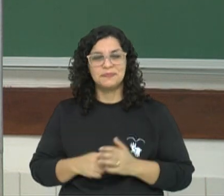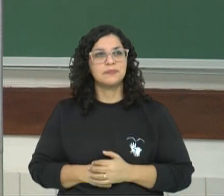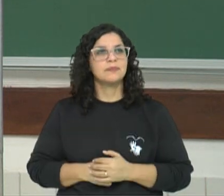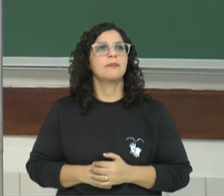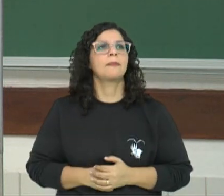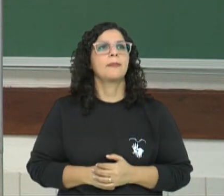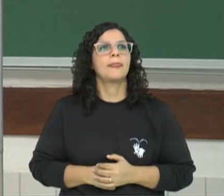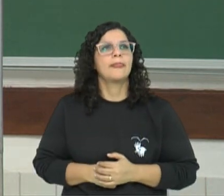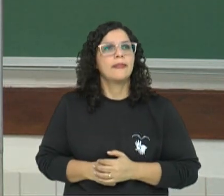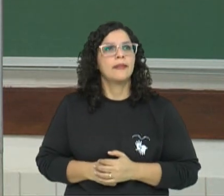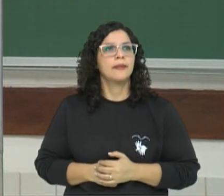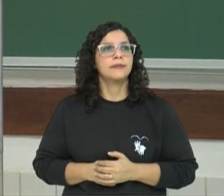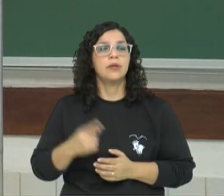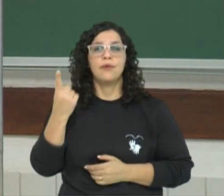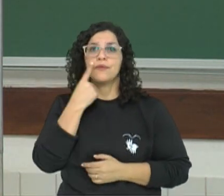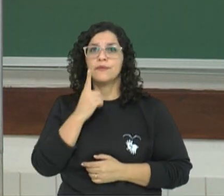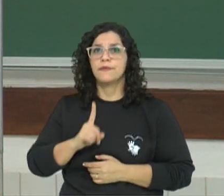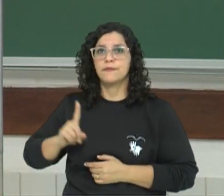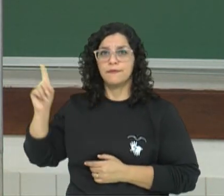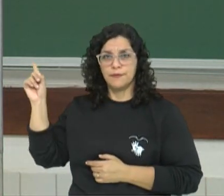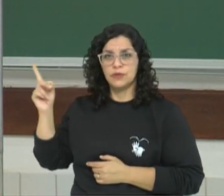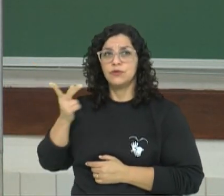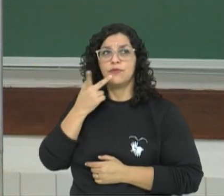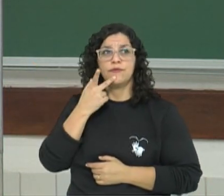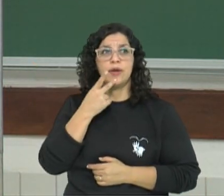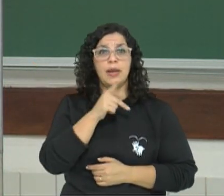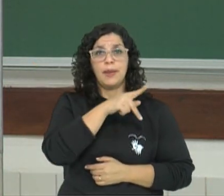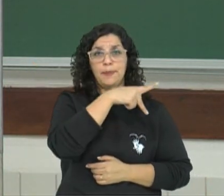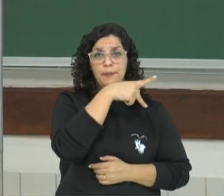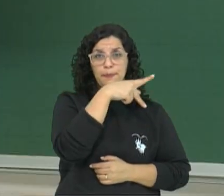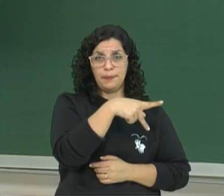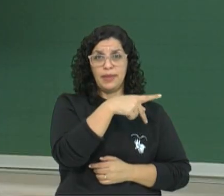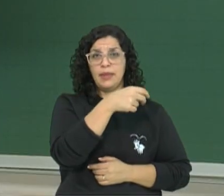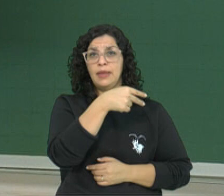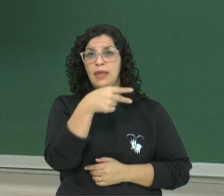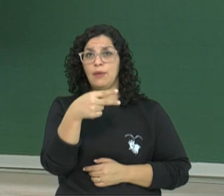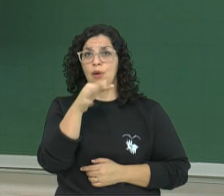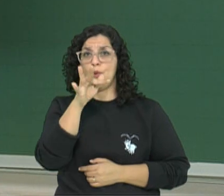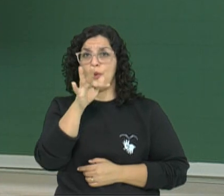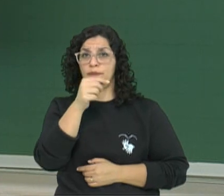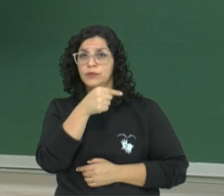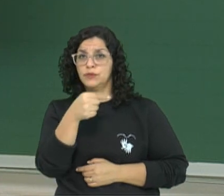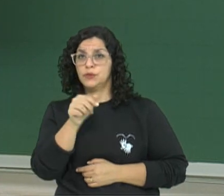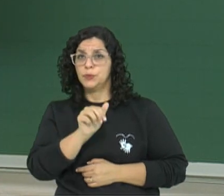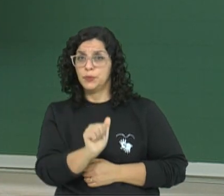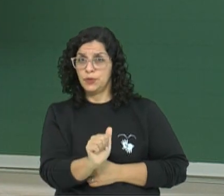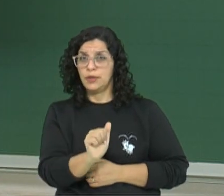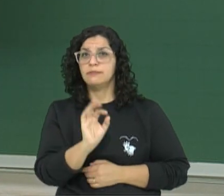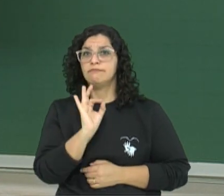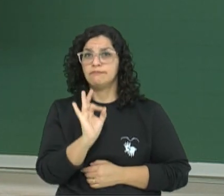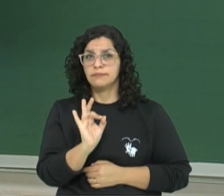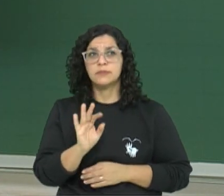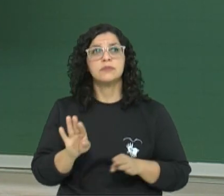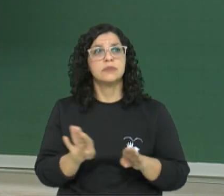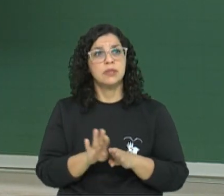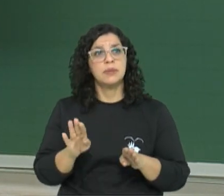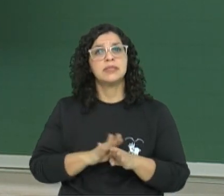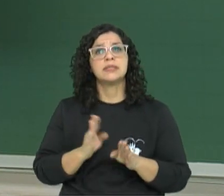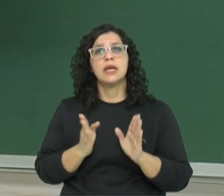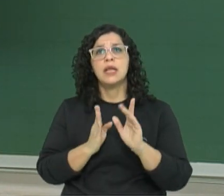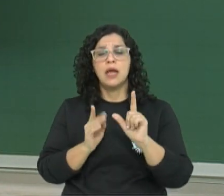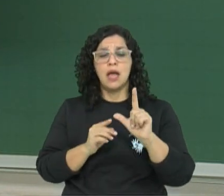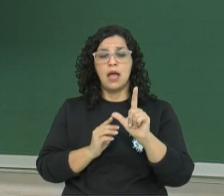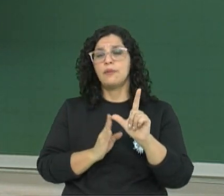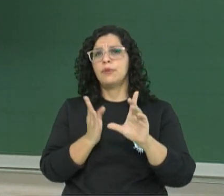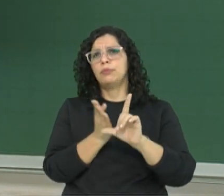então. Então a gente fala que a pressão, por definição, é força sobre a área, certo? E se por acaso a força